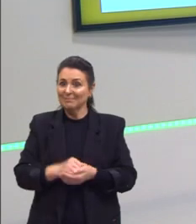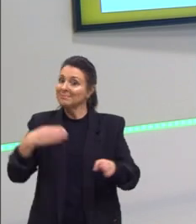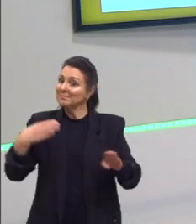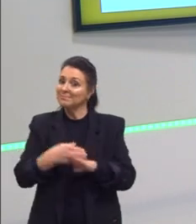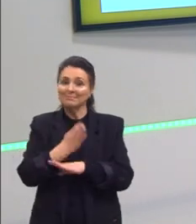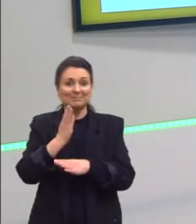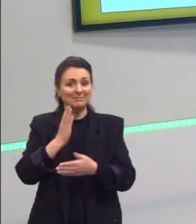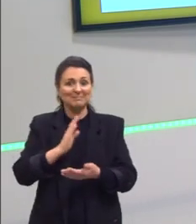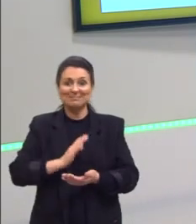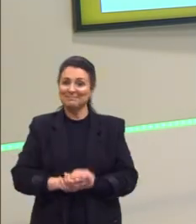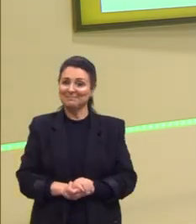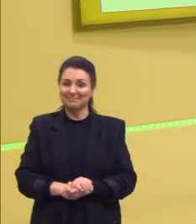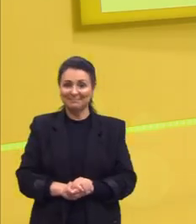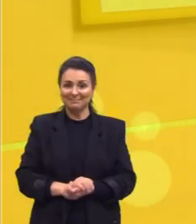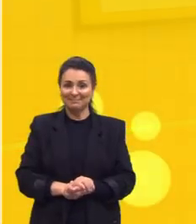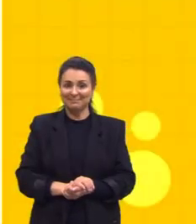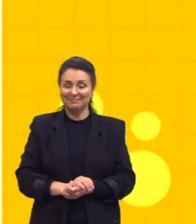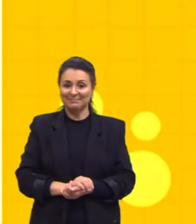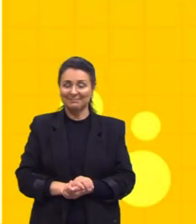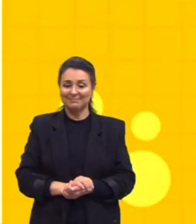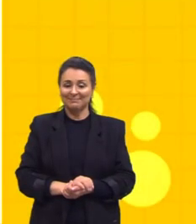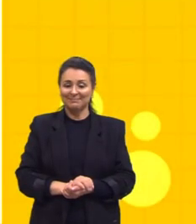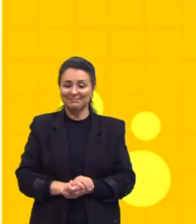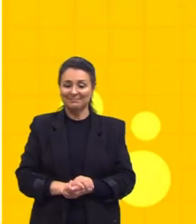partiu passar E aí